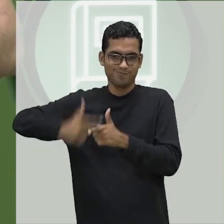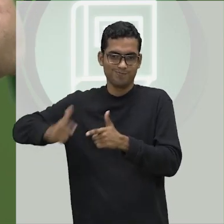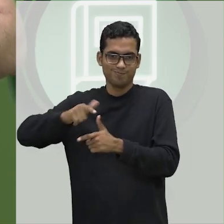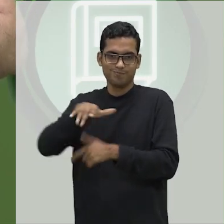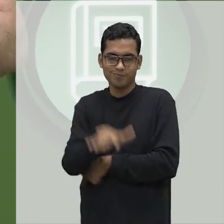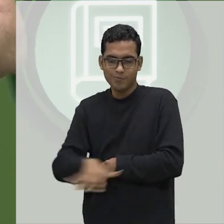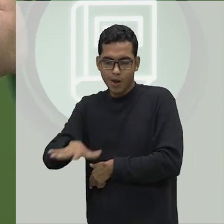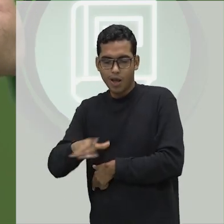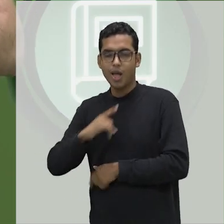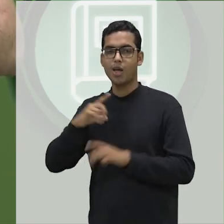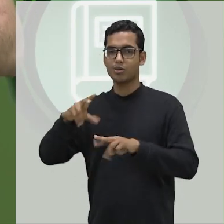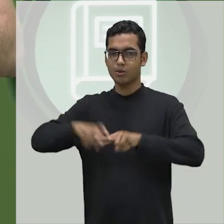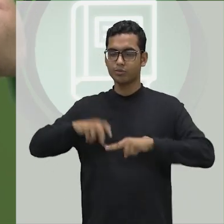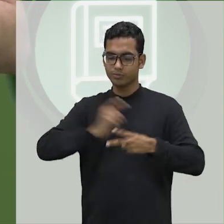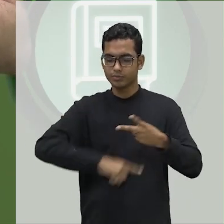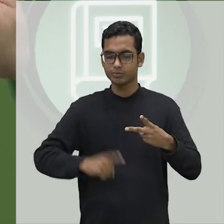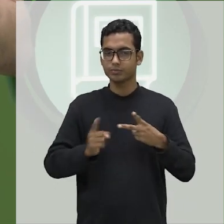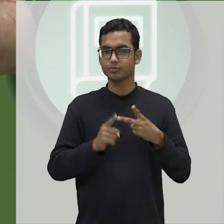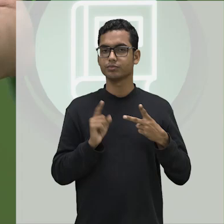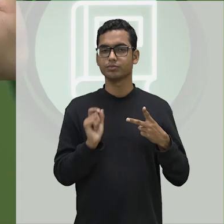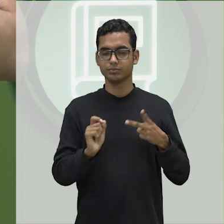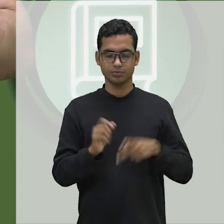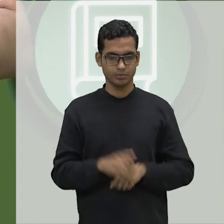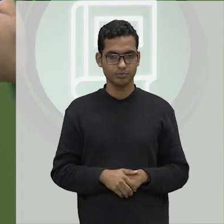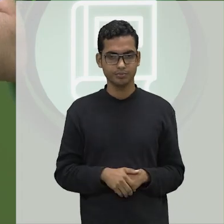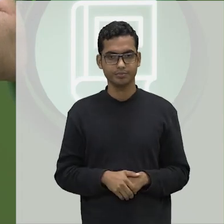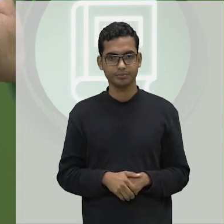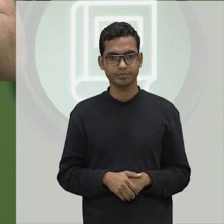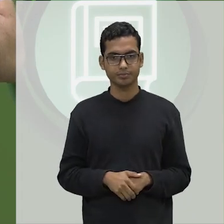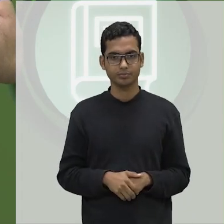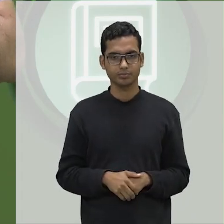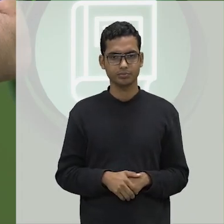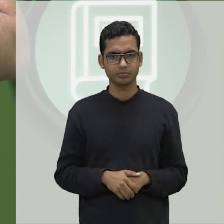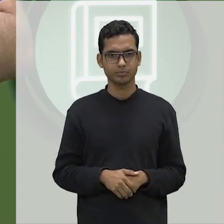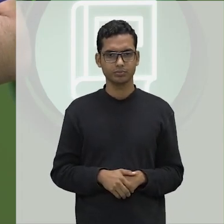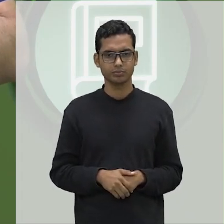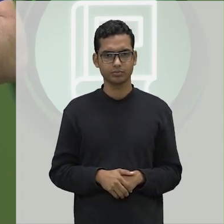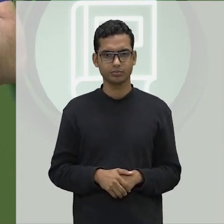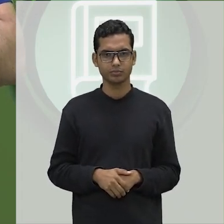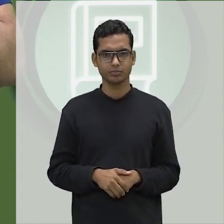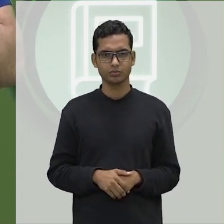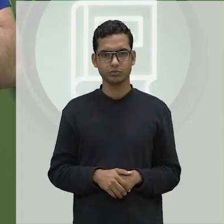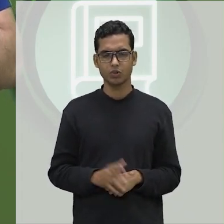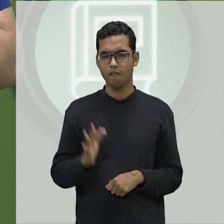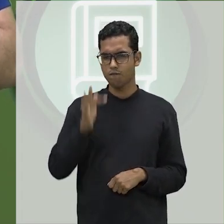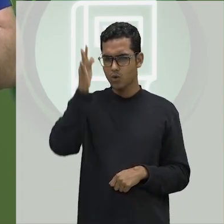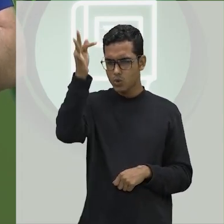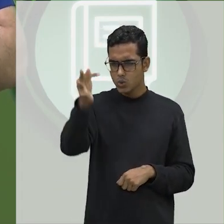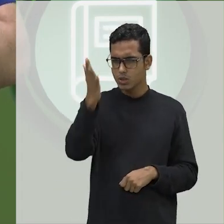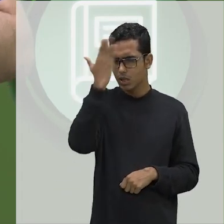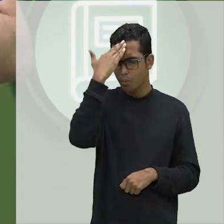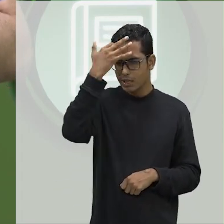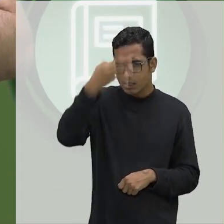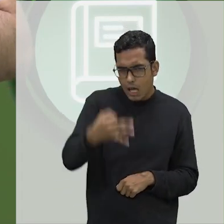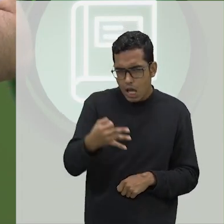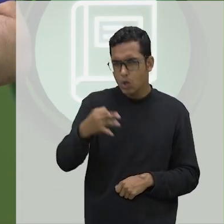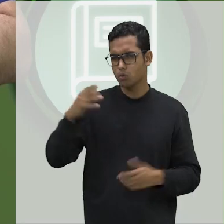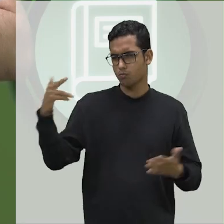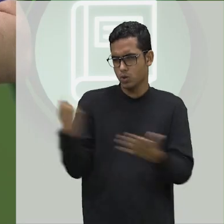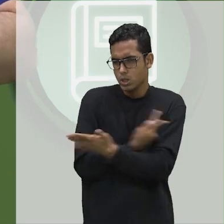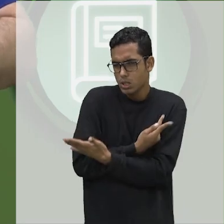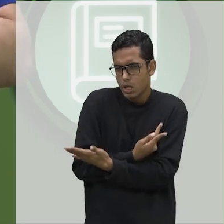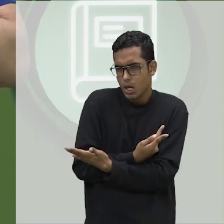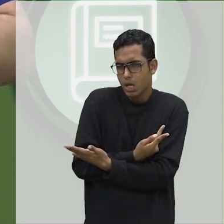determinismo. Qual é o problema? Nem sempre a gente consegue prever o que vai acontecer de maneira determinista, tá certo? E sim de